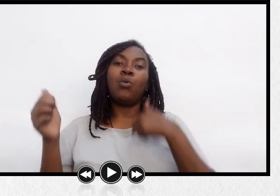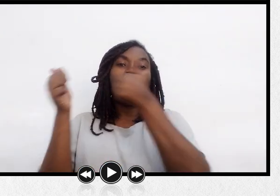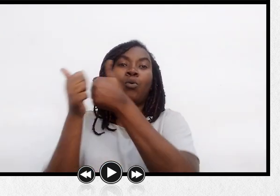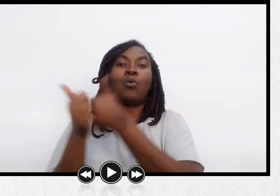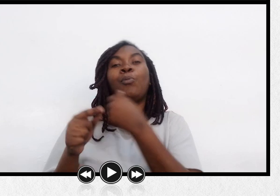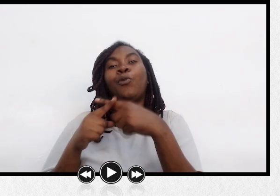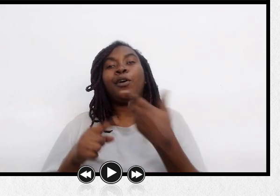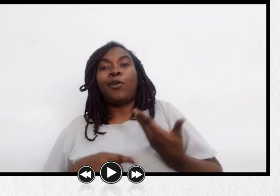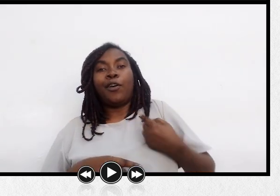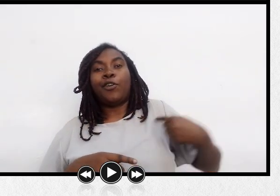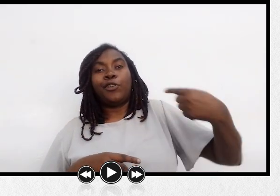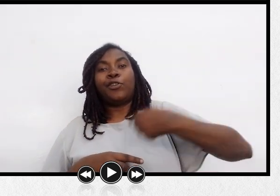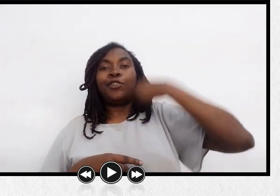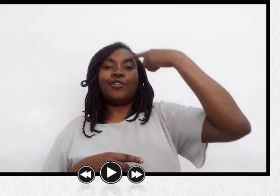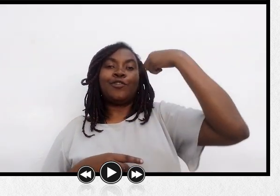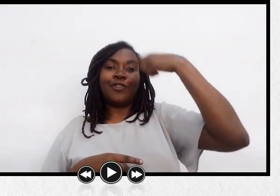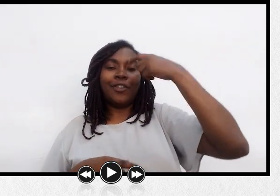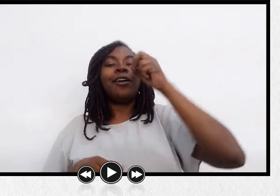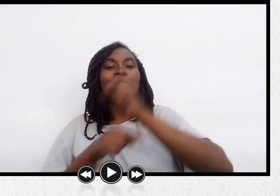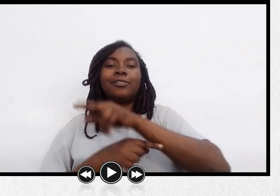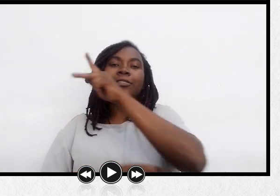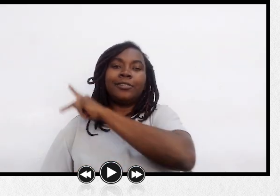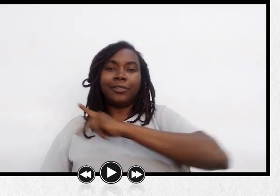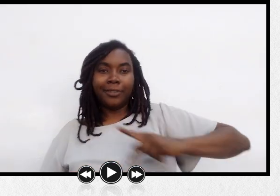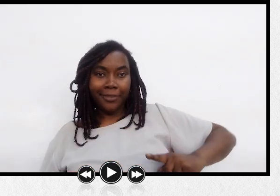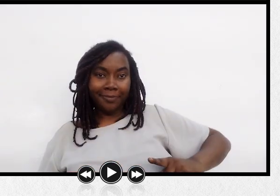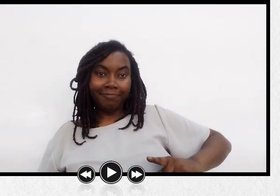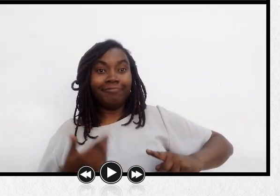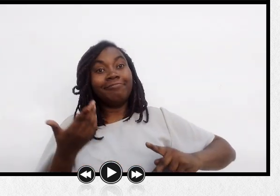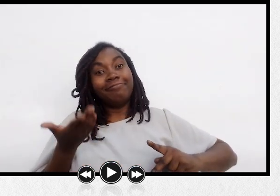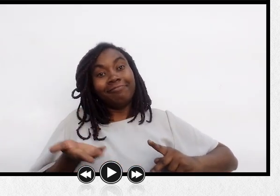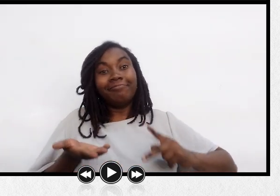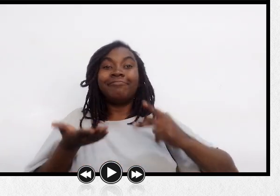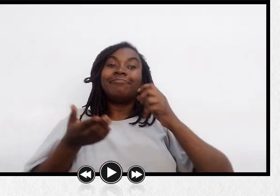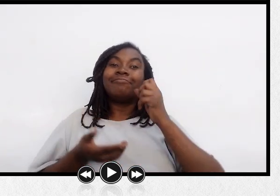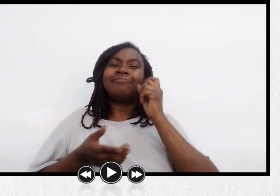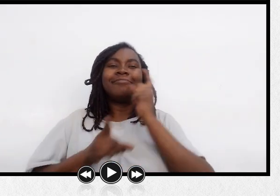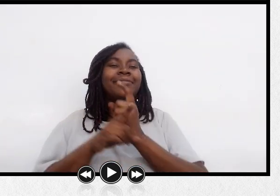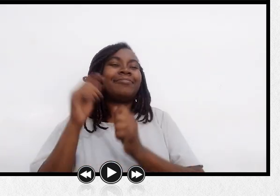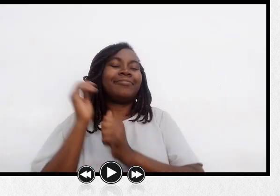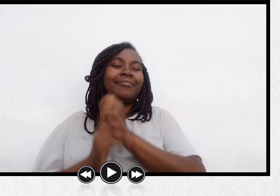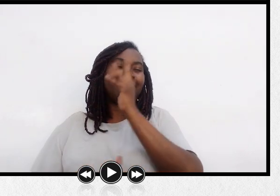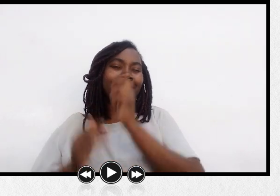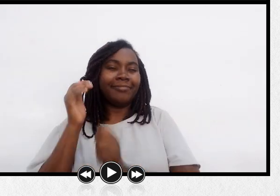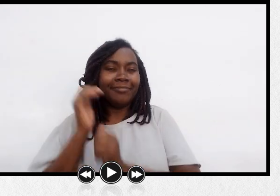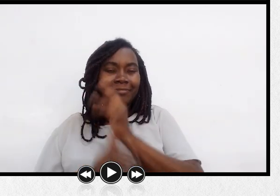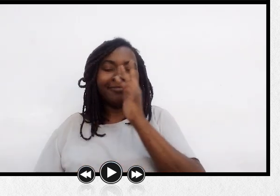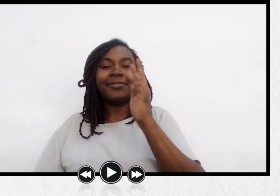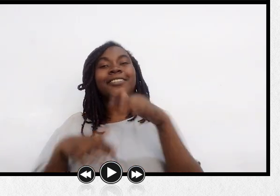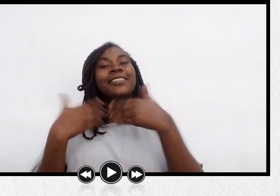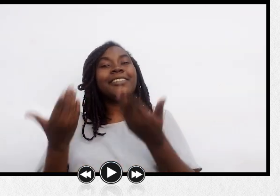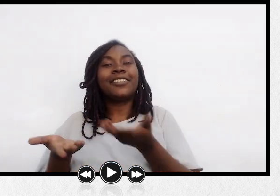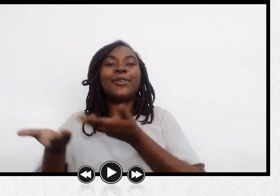nossa, advogada, que está na presidência. E assim, a gente se encontrou várias vezes em COPs, então nós